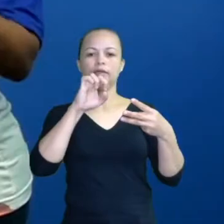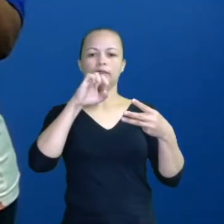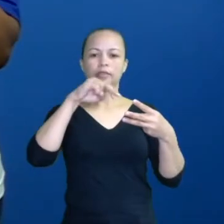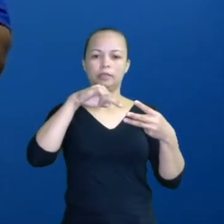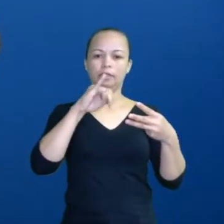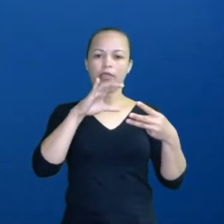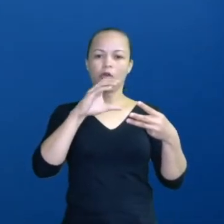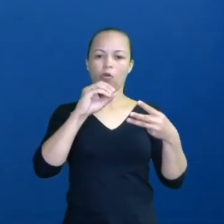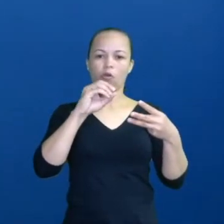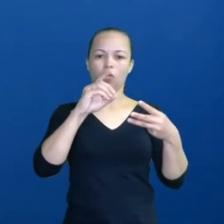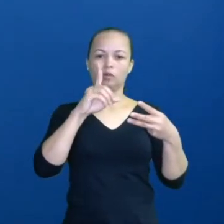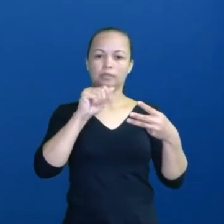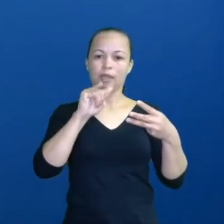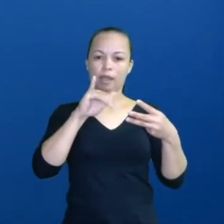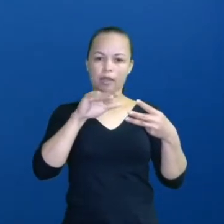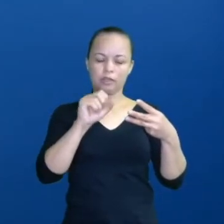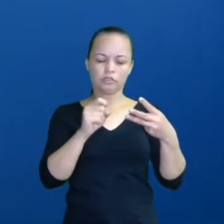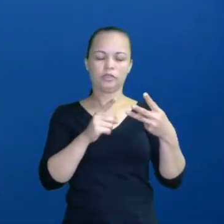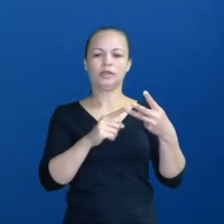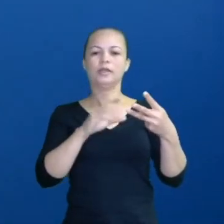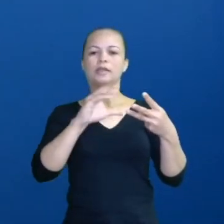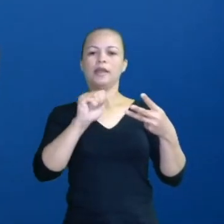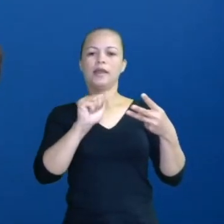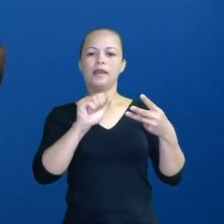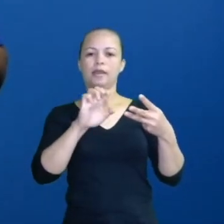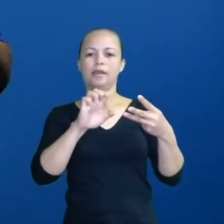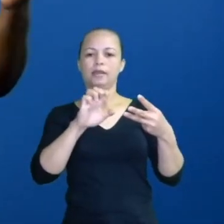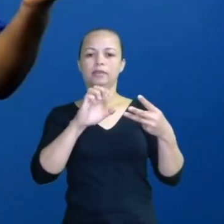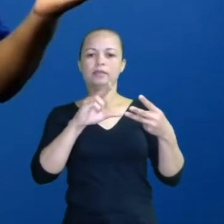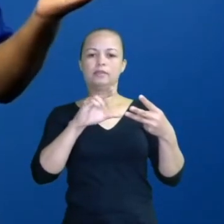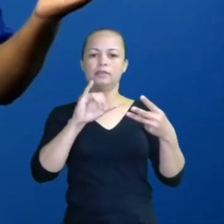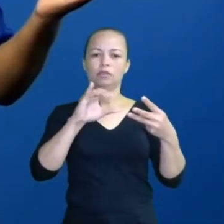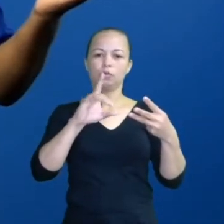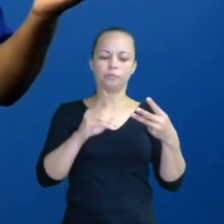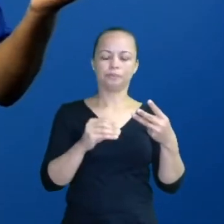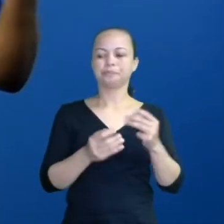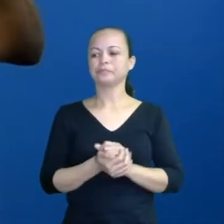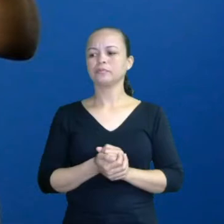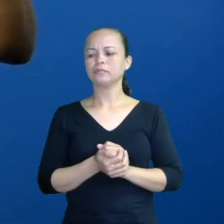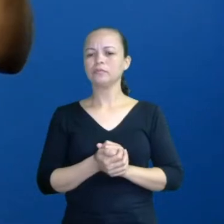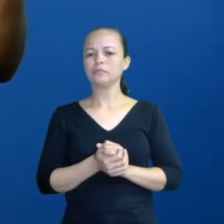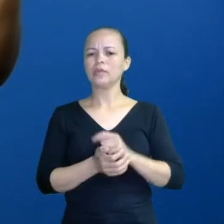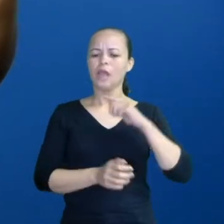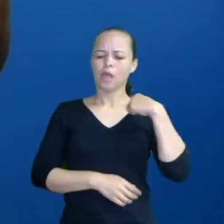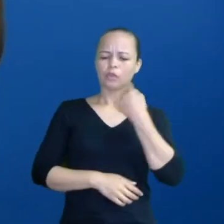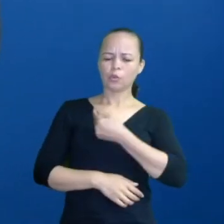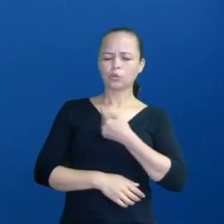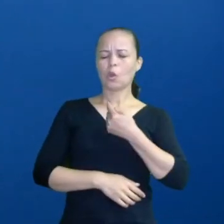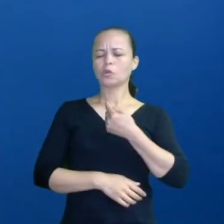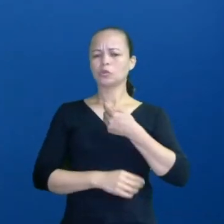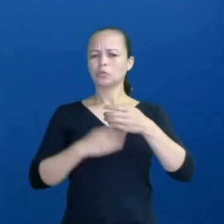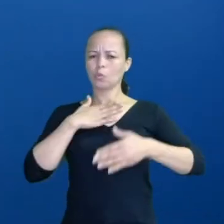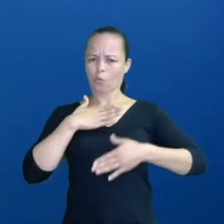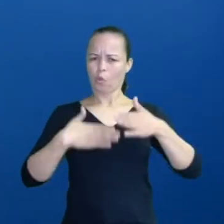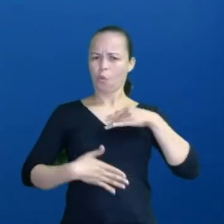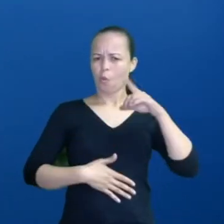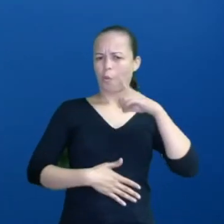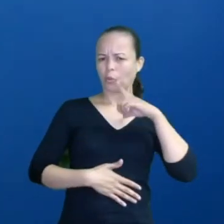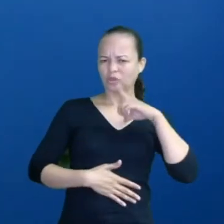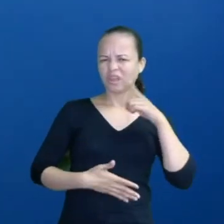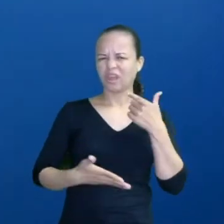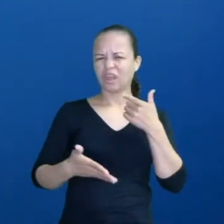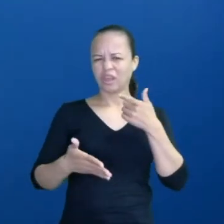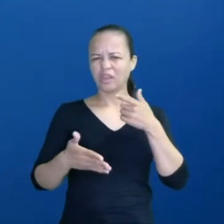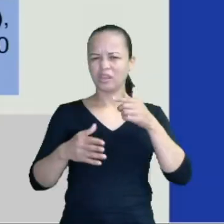Agora eu pergunto para vocês, no nosso corpo humano tem vírus que moram nele? O que é que vocês